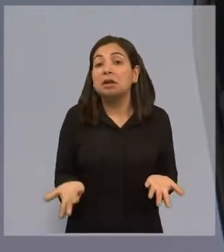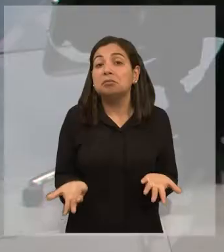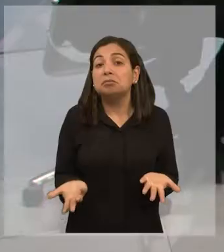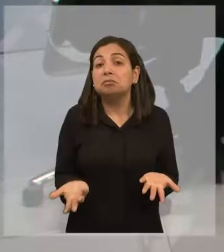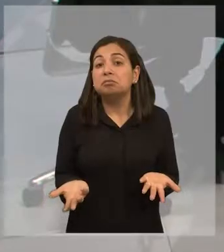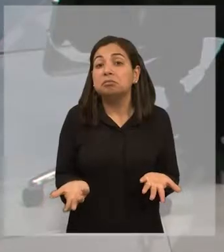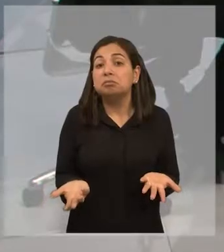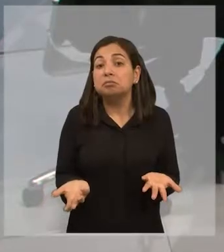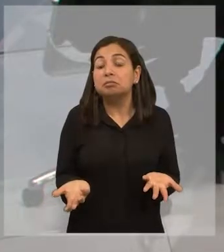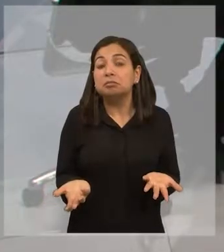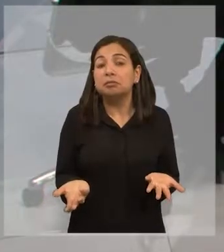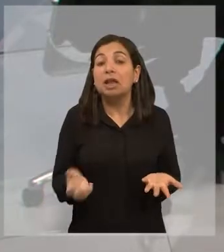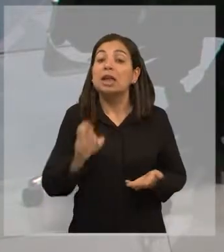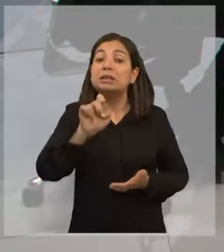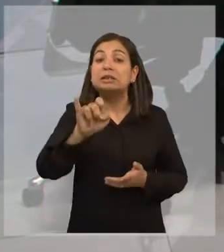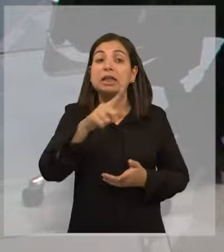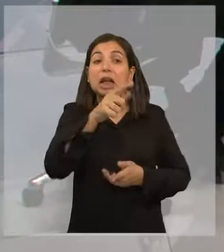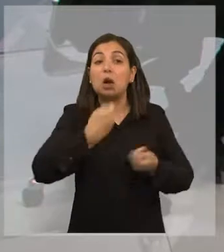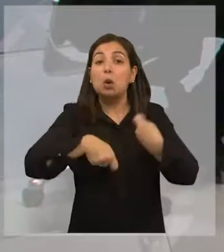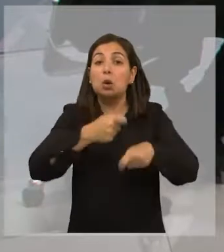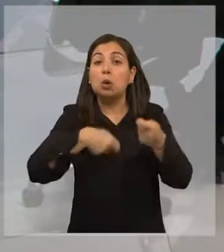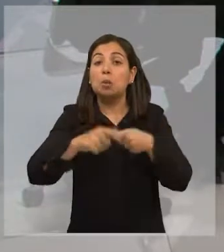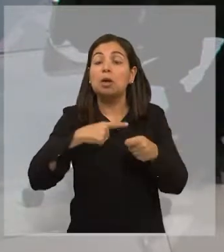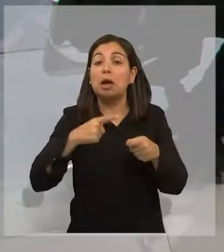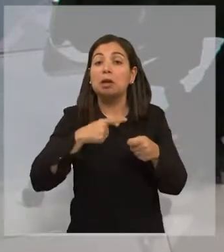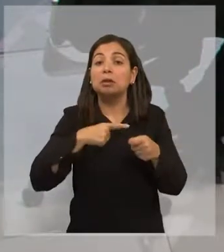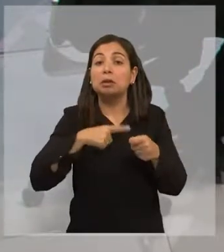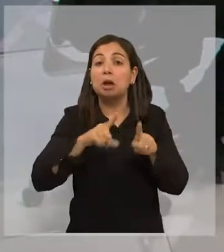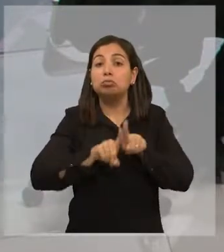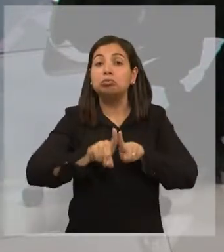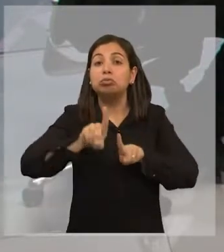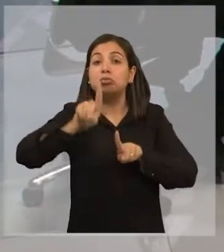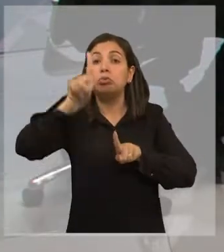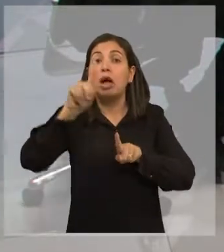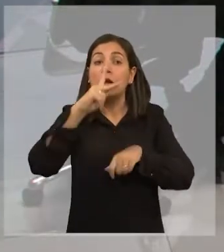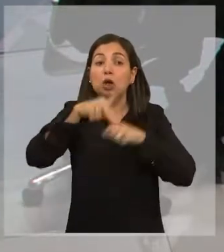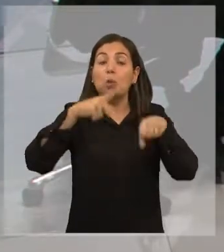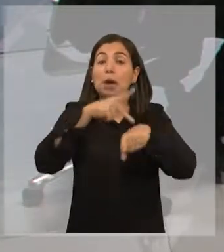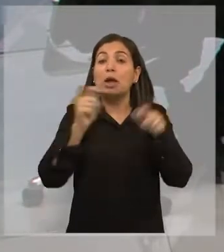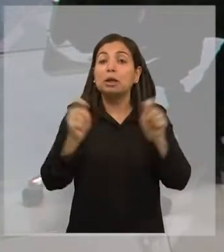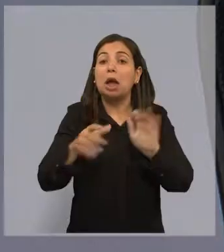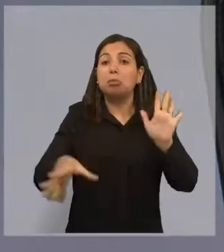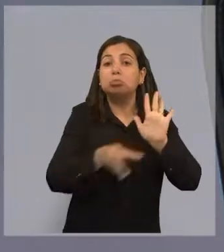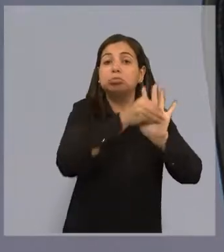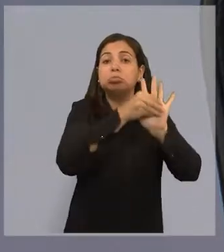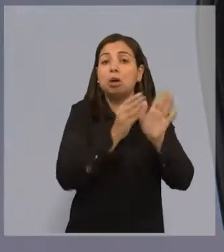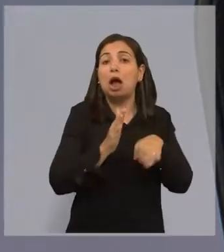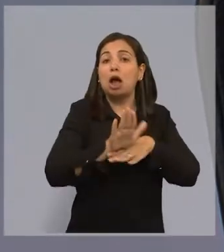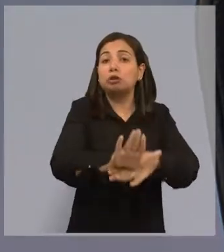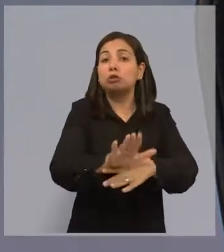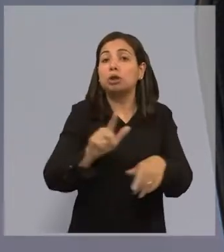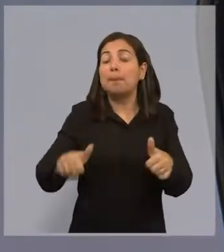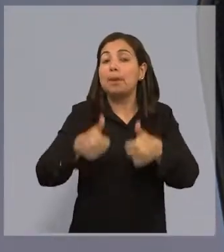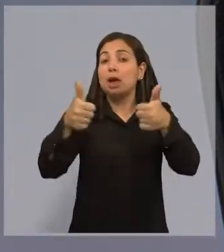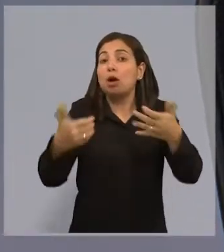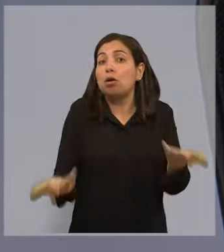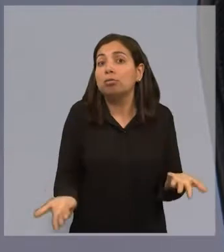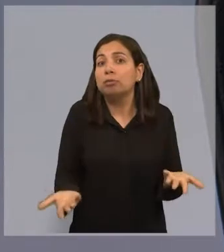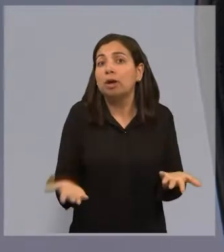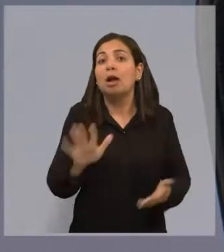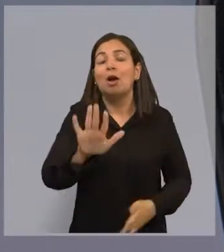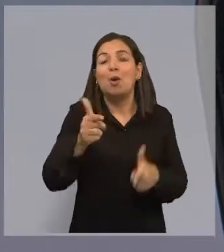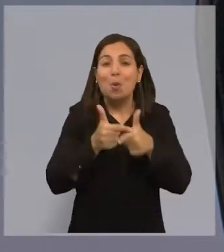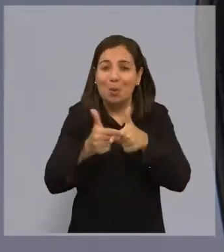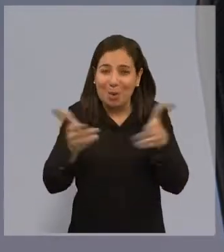aí sim. E outra coisa, e se a economia crescer e o país tiver condição de fazer uma outra emenda e colocar em melhor situação?